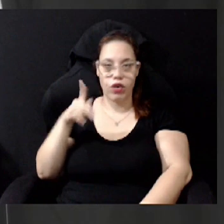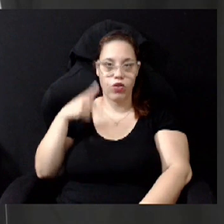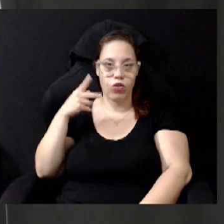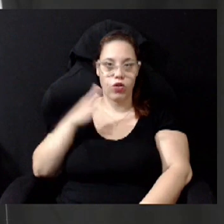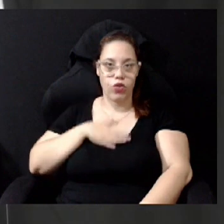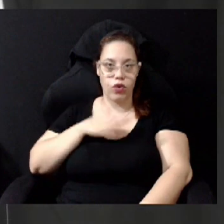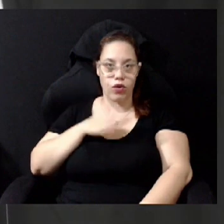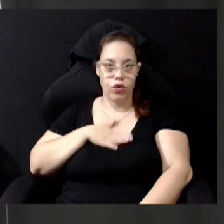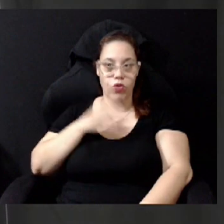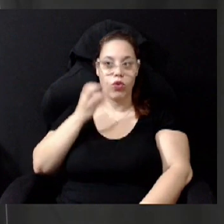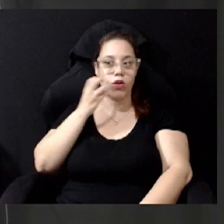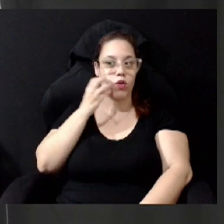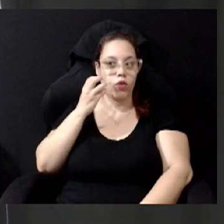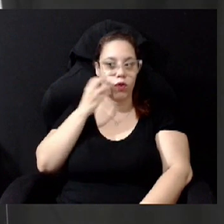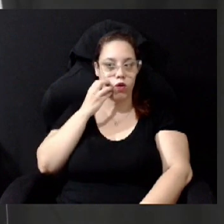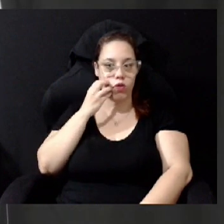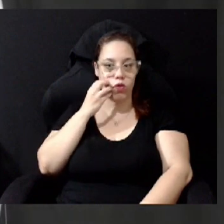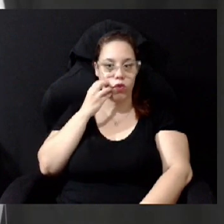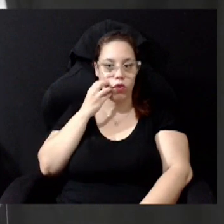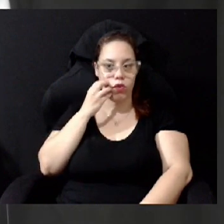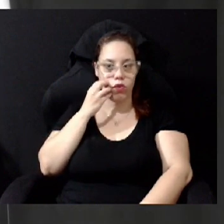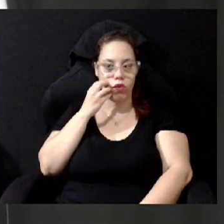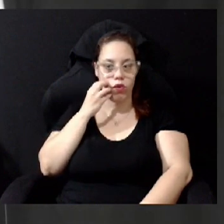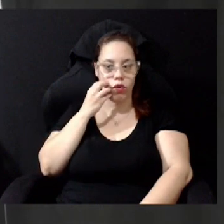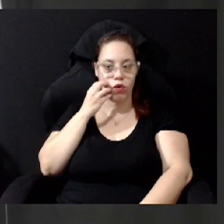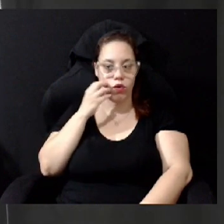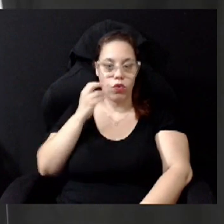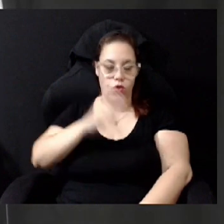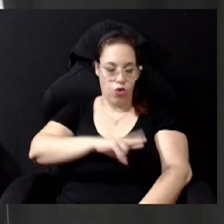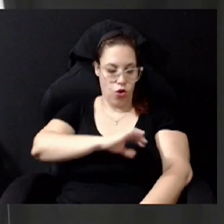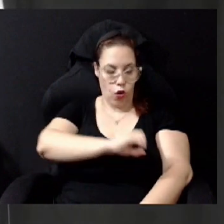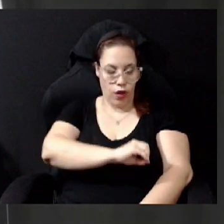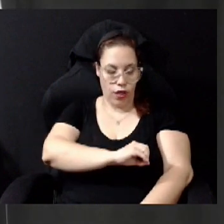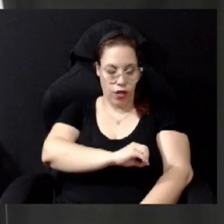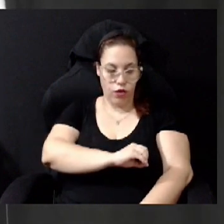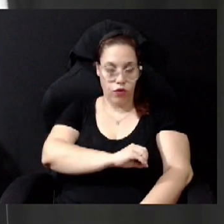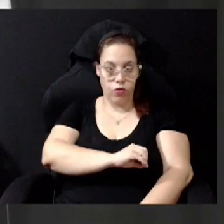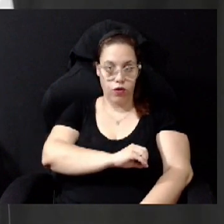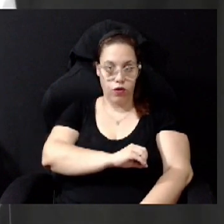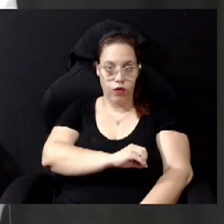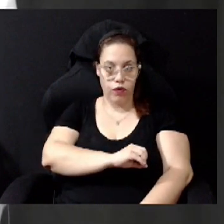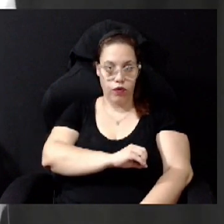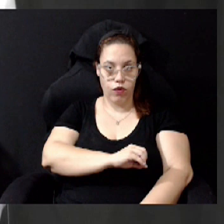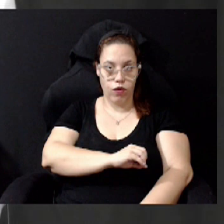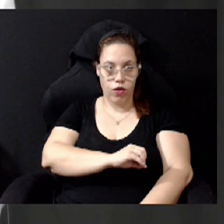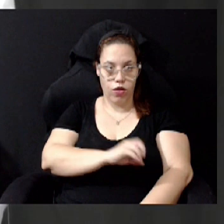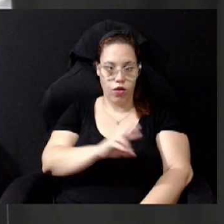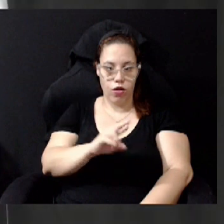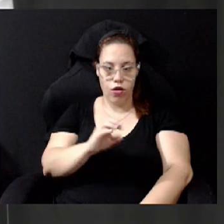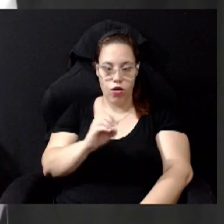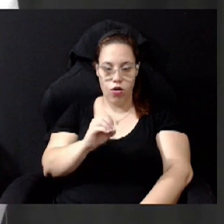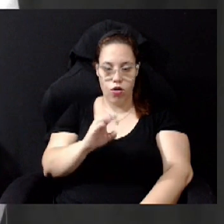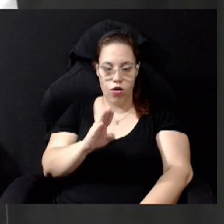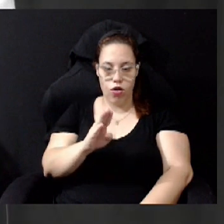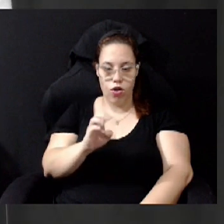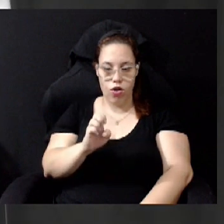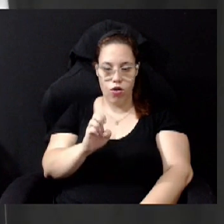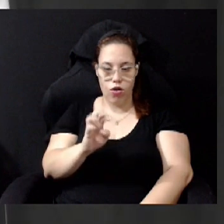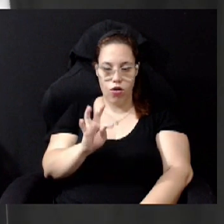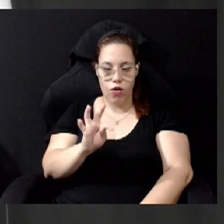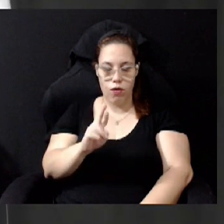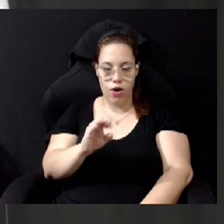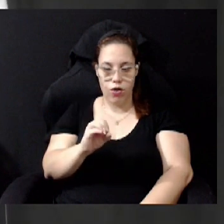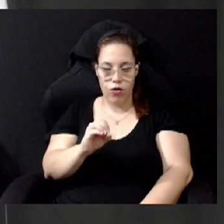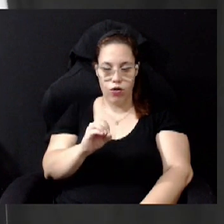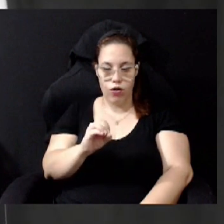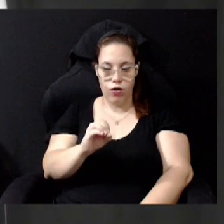Diego, vereador Rossini, vereador Roberto Alves, eu estou esquecendo alguém, Tô esquecendo alguém.